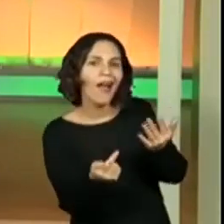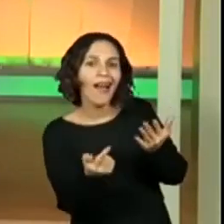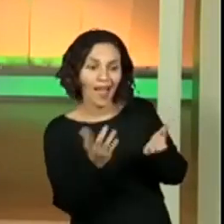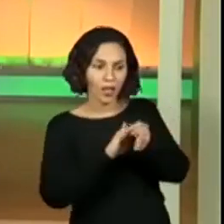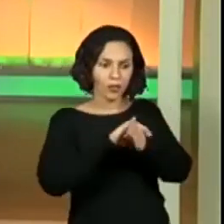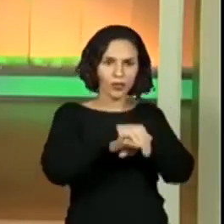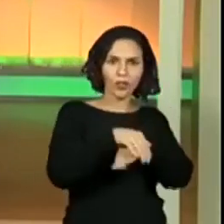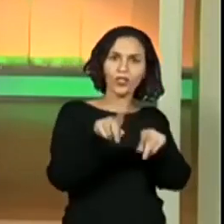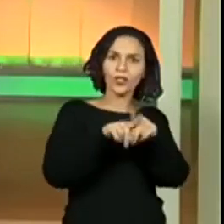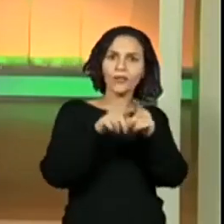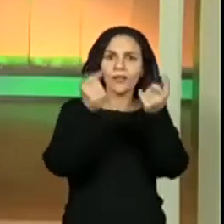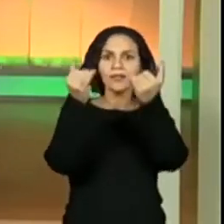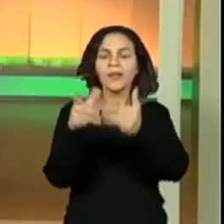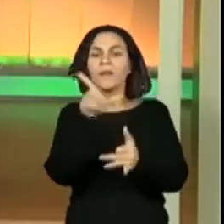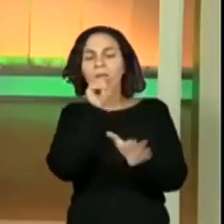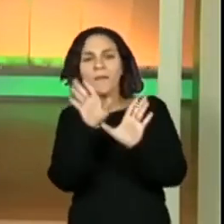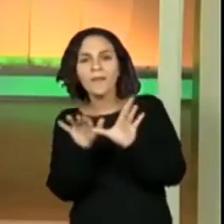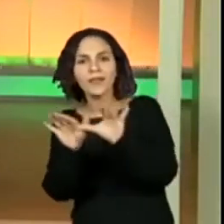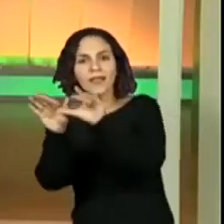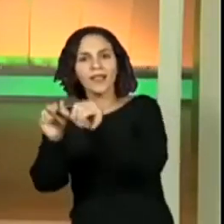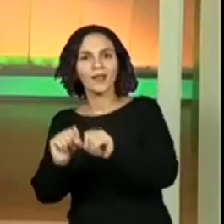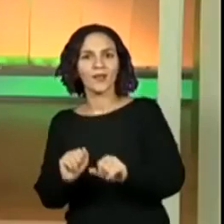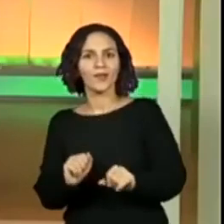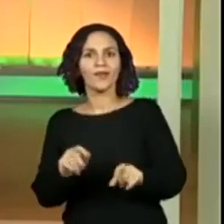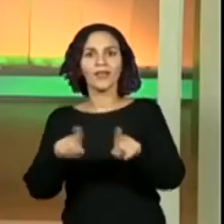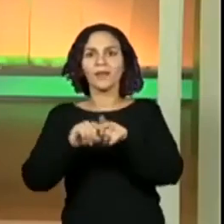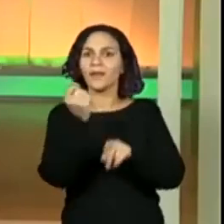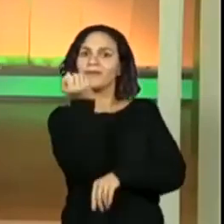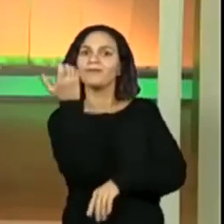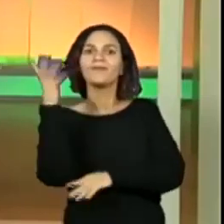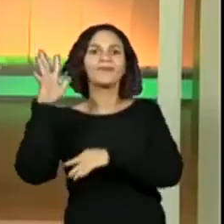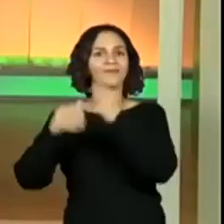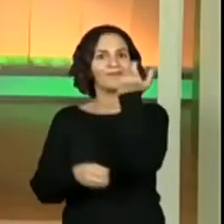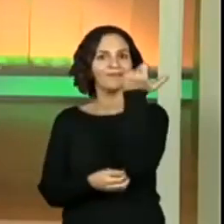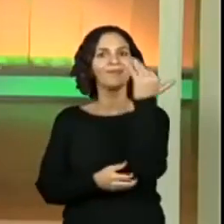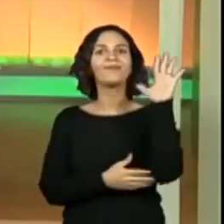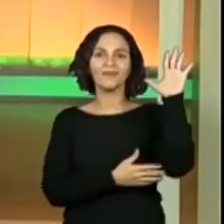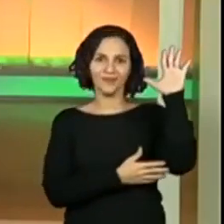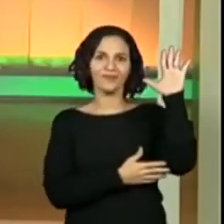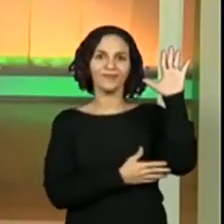noite, também fala-se dos pássaros, do meio ambiente como um todo.